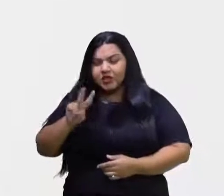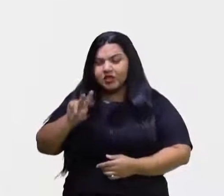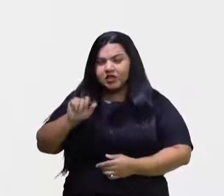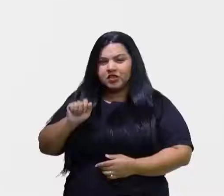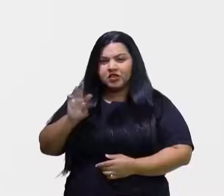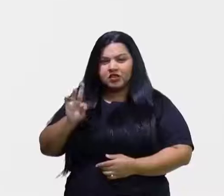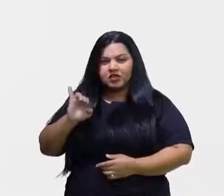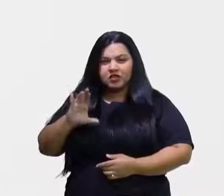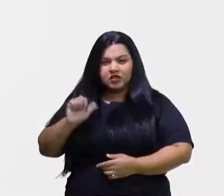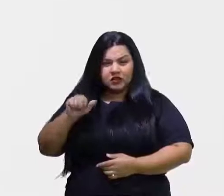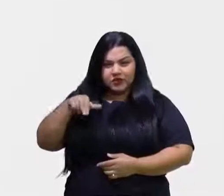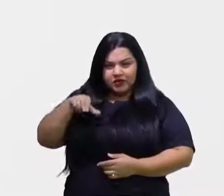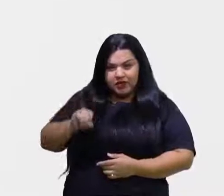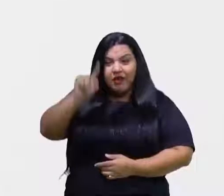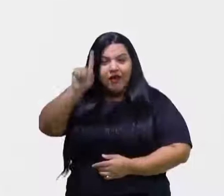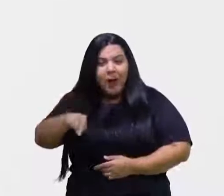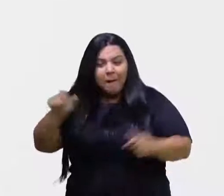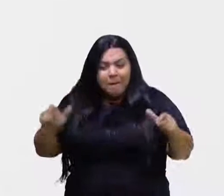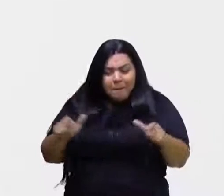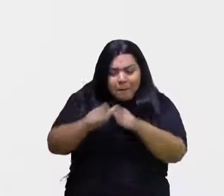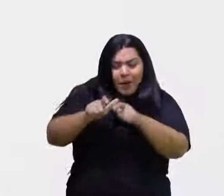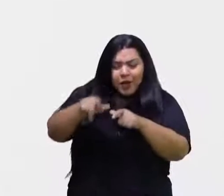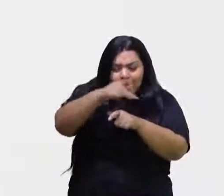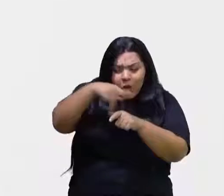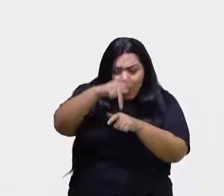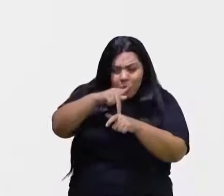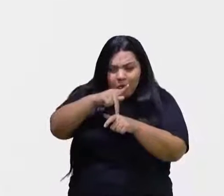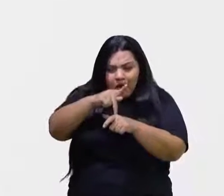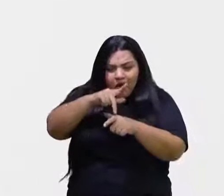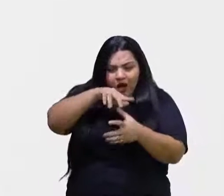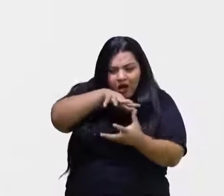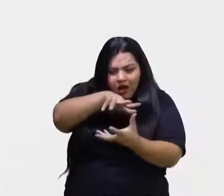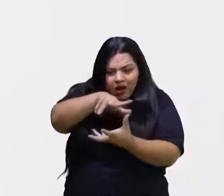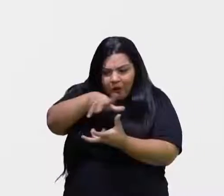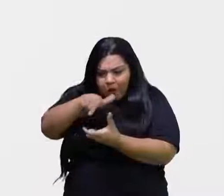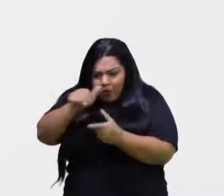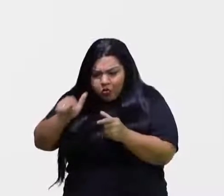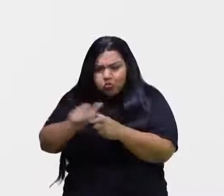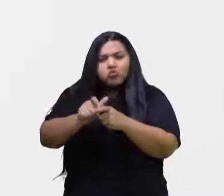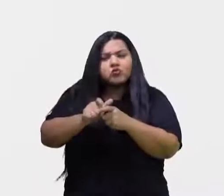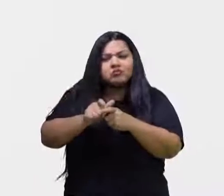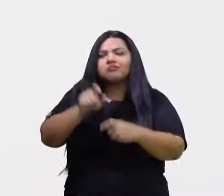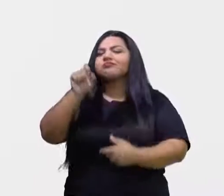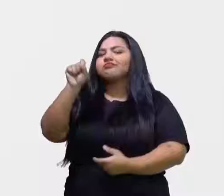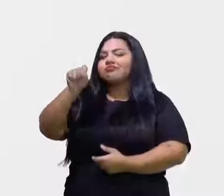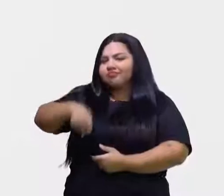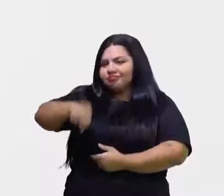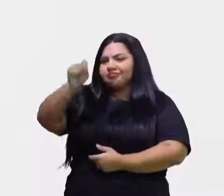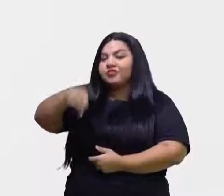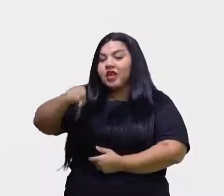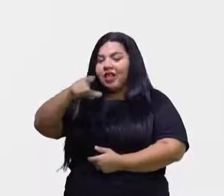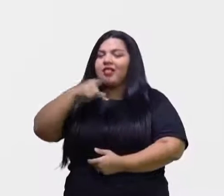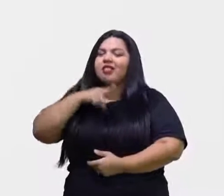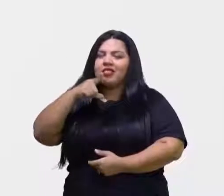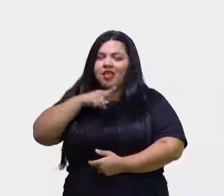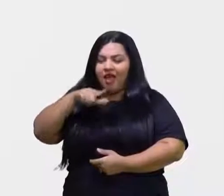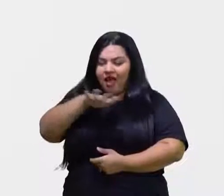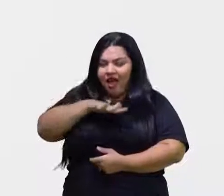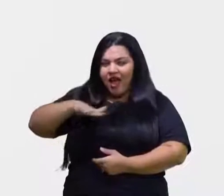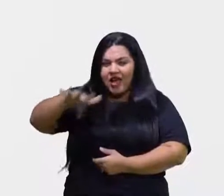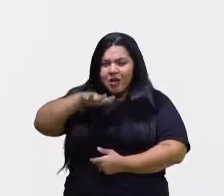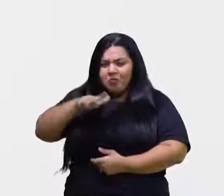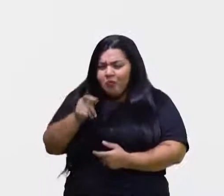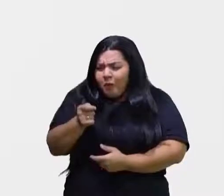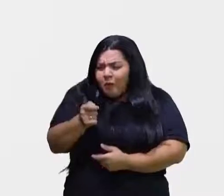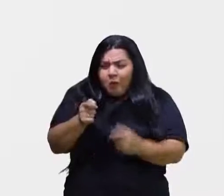o Vaticano é o menor país do mundo? Isso mesmo, gente. Ele possui apenas